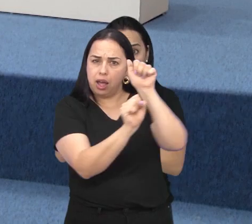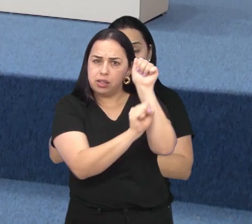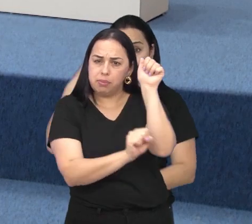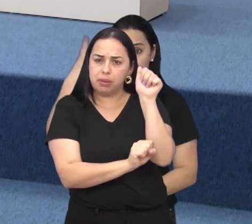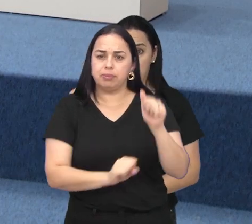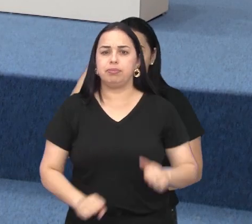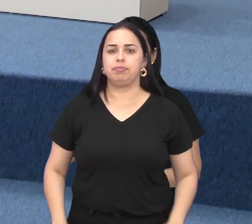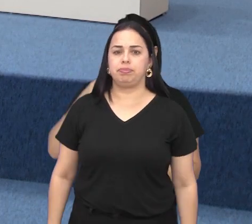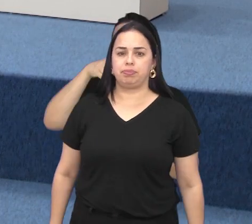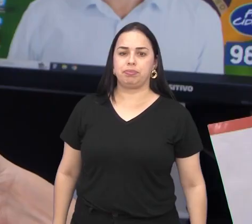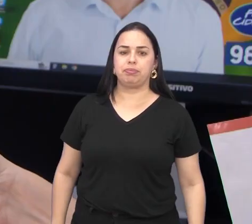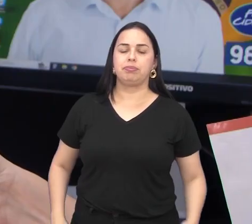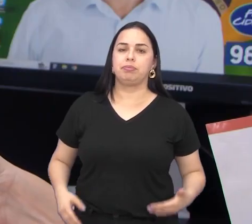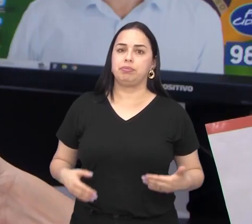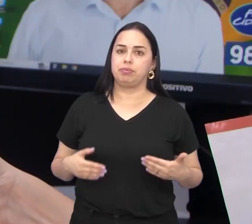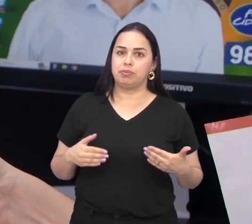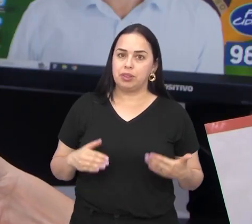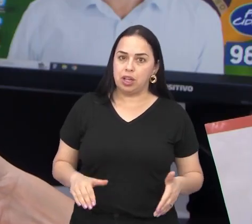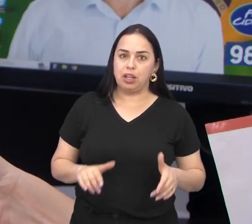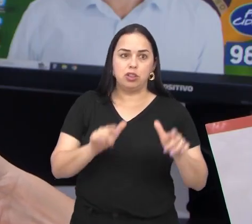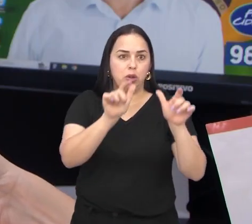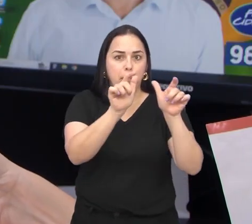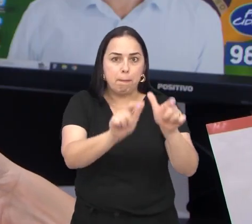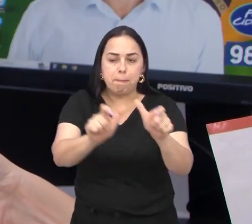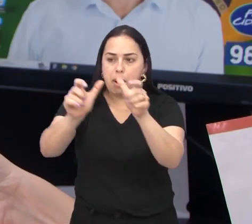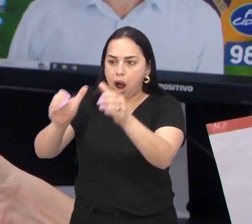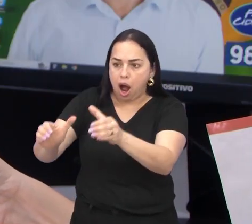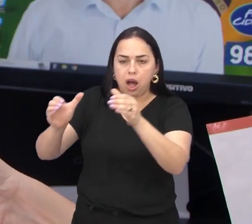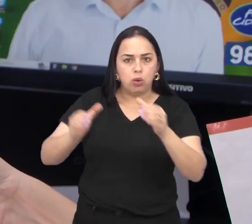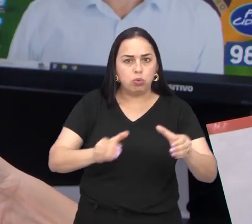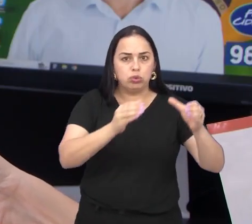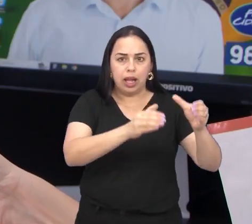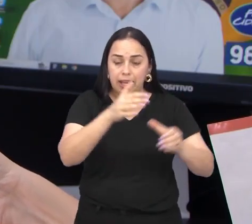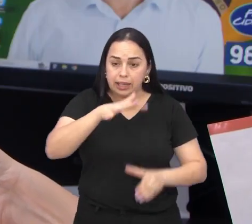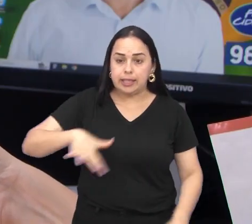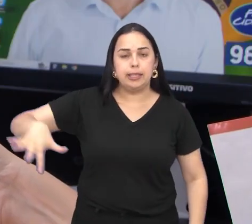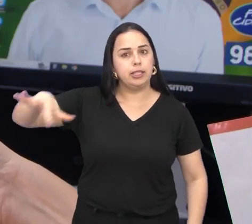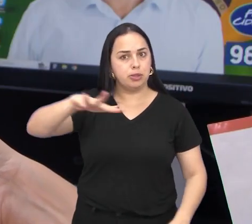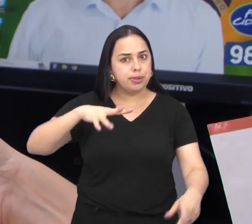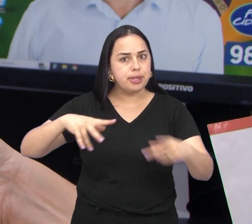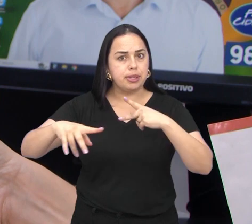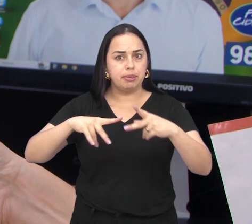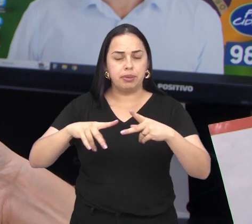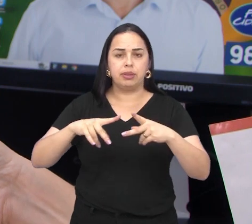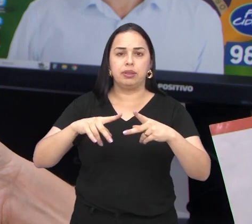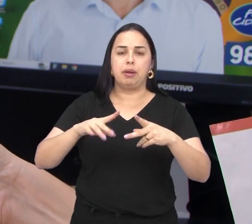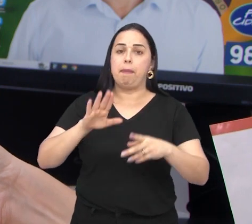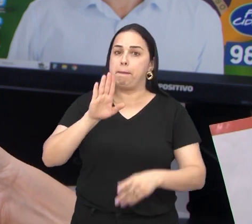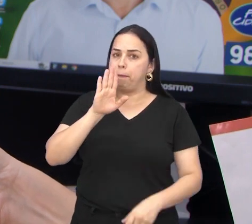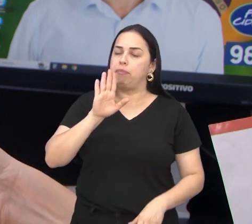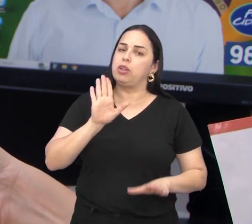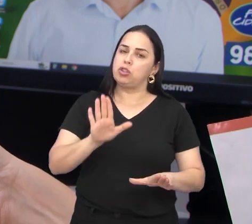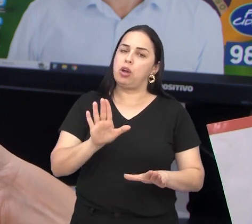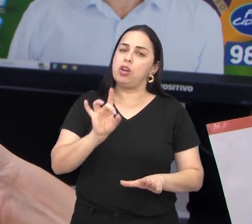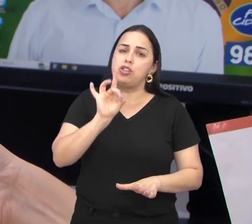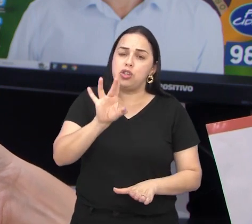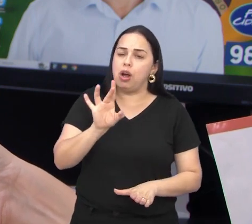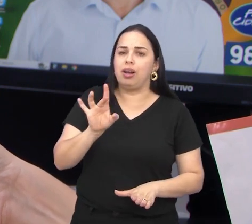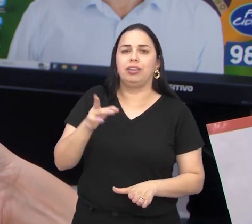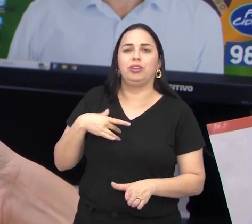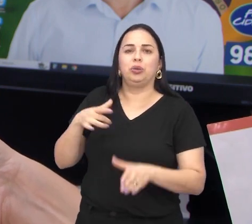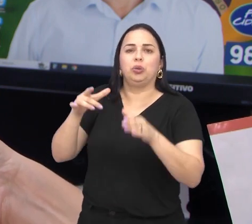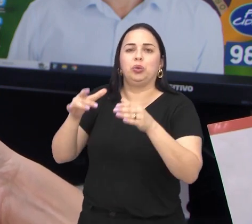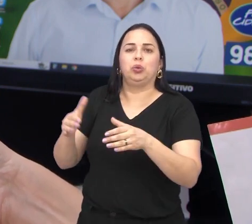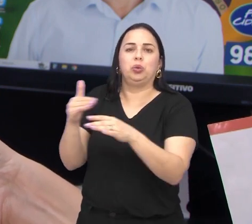prestados pela companhia. Em diversos bairros, em todas as regiões da nossa cidade, exceto no centro, eu